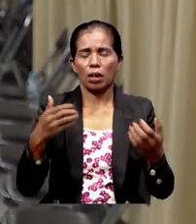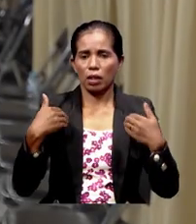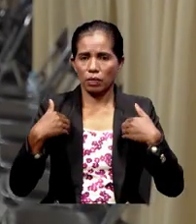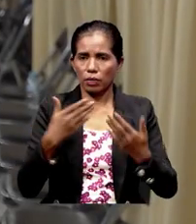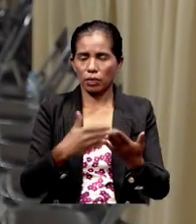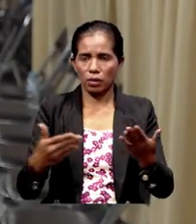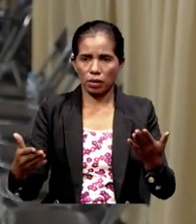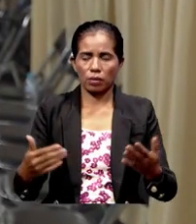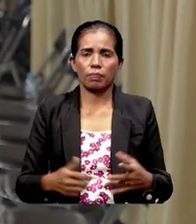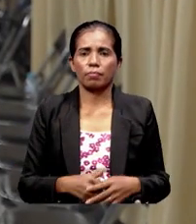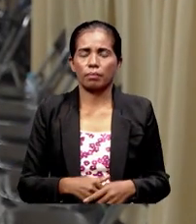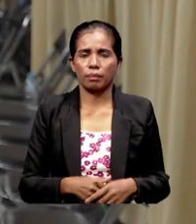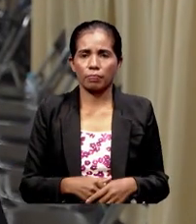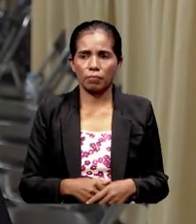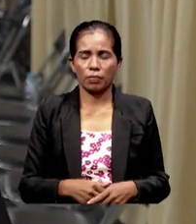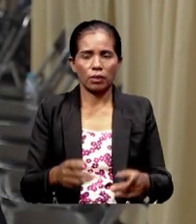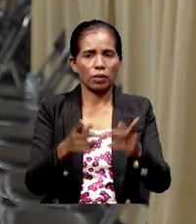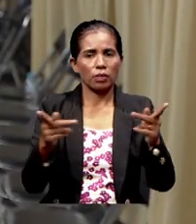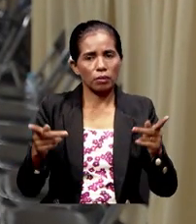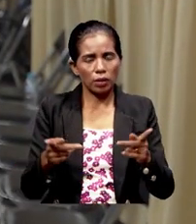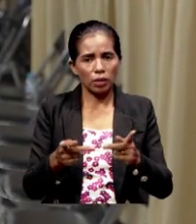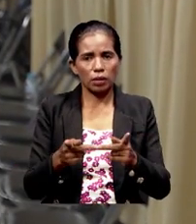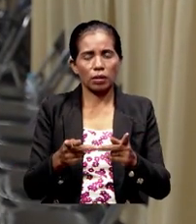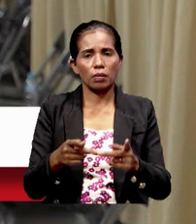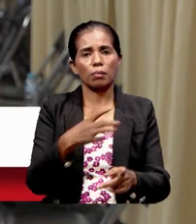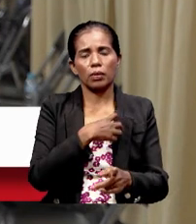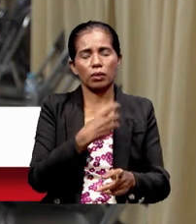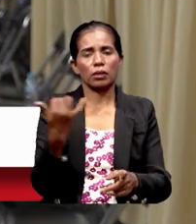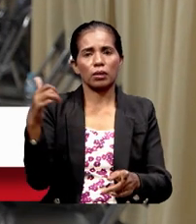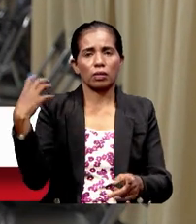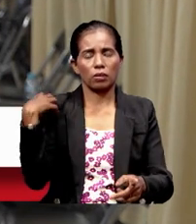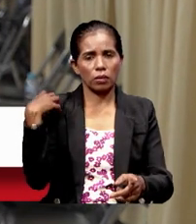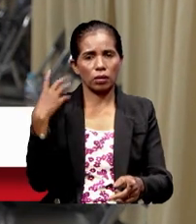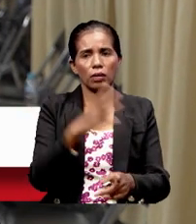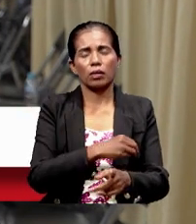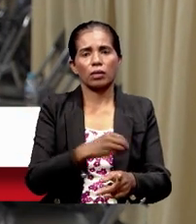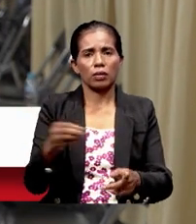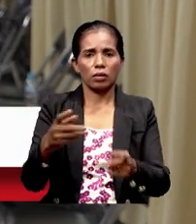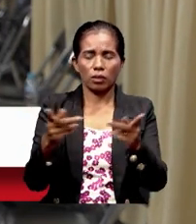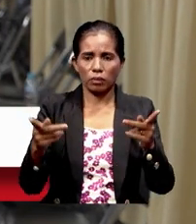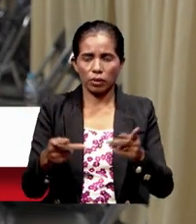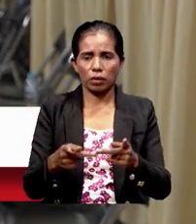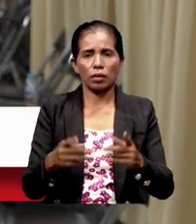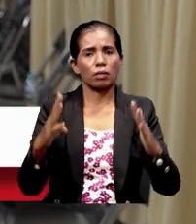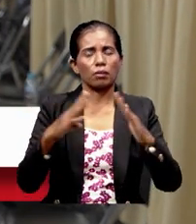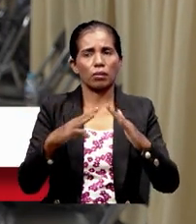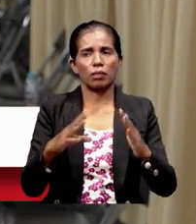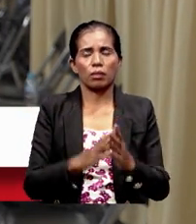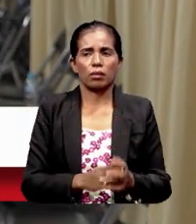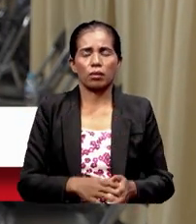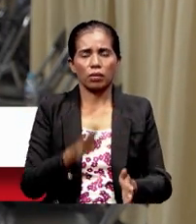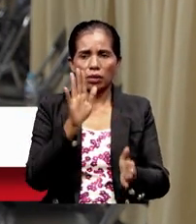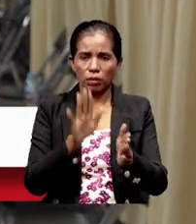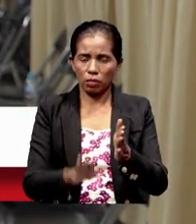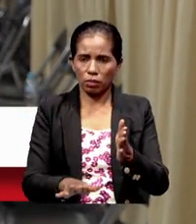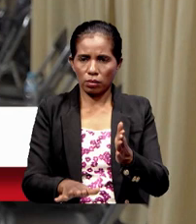a condição posto Sira, no mos esquadra balu ne bem ali ne condição ne ne mínimo tep tepas